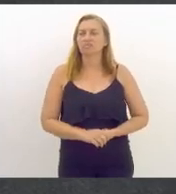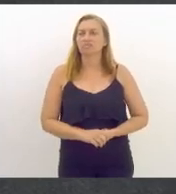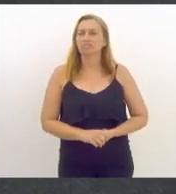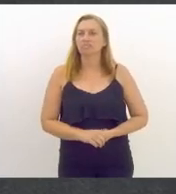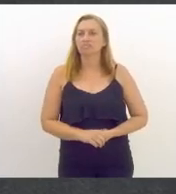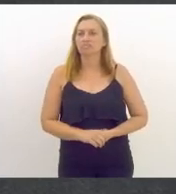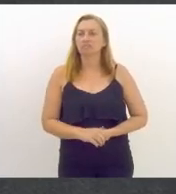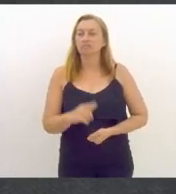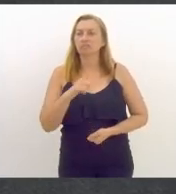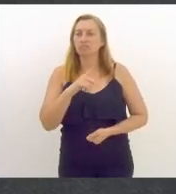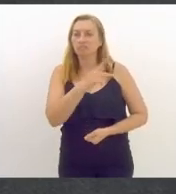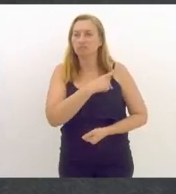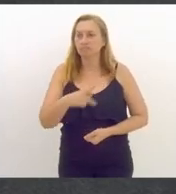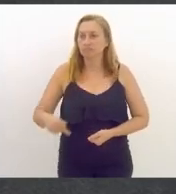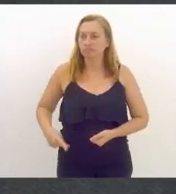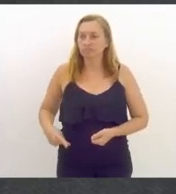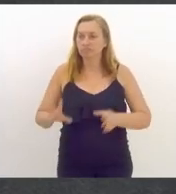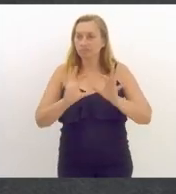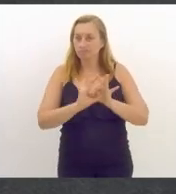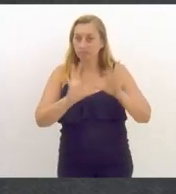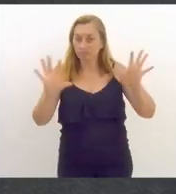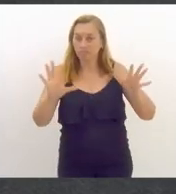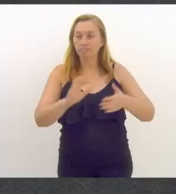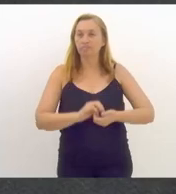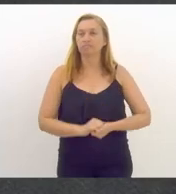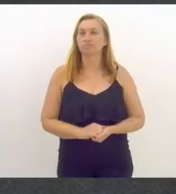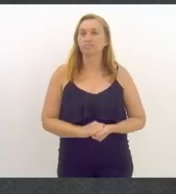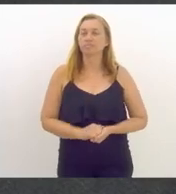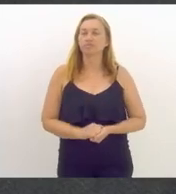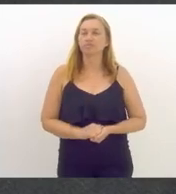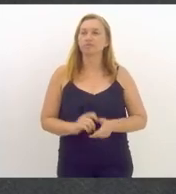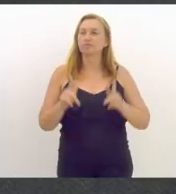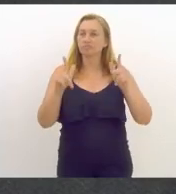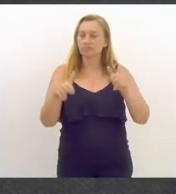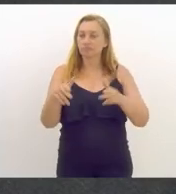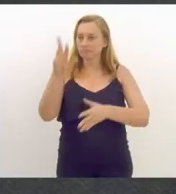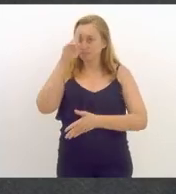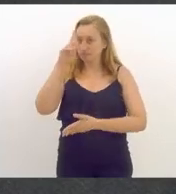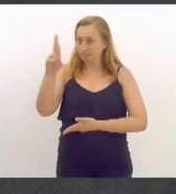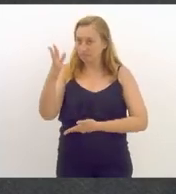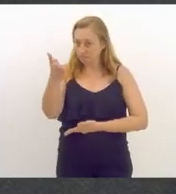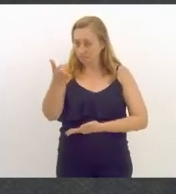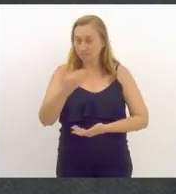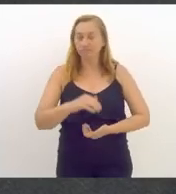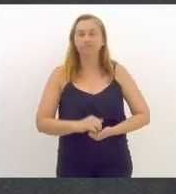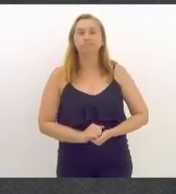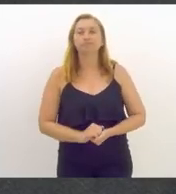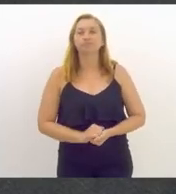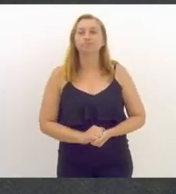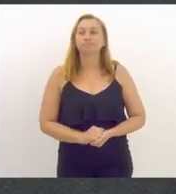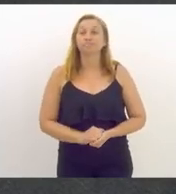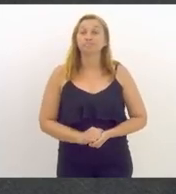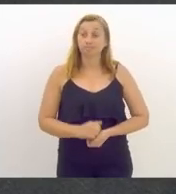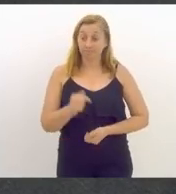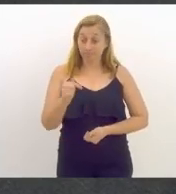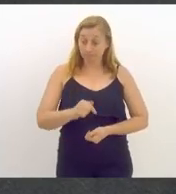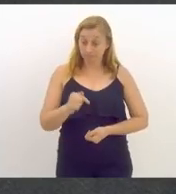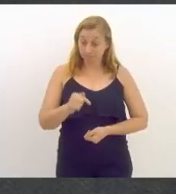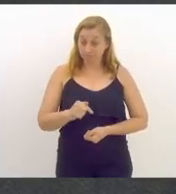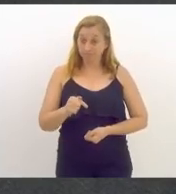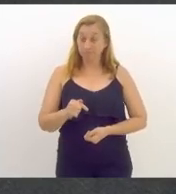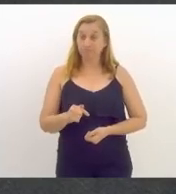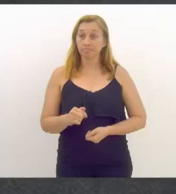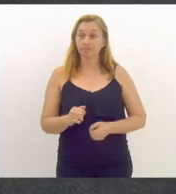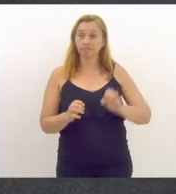é um presidente tão democrático como vossa excelência né aqui Tanto